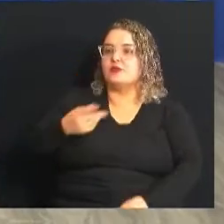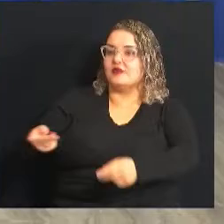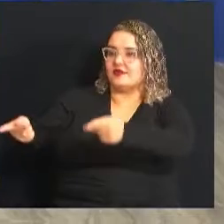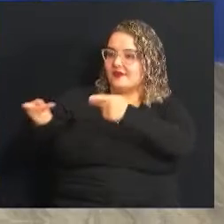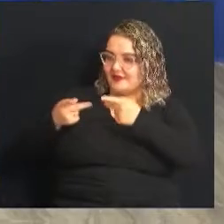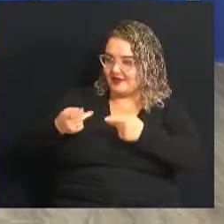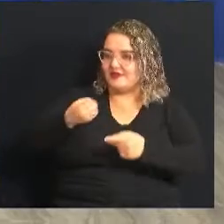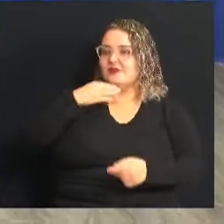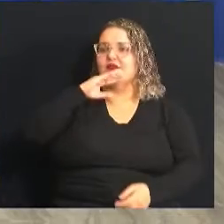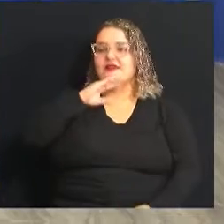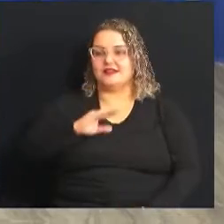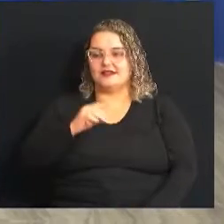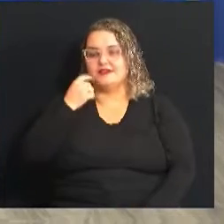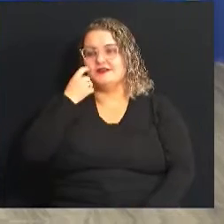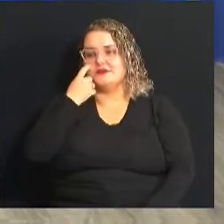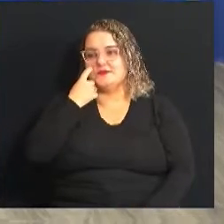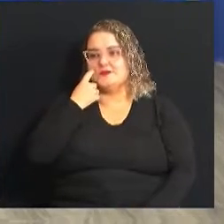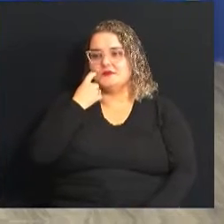boa tarde.